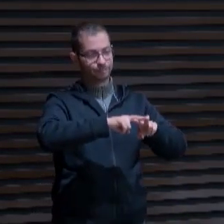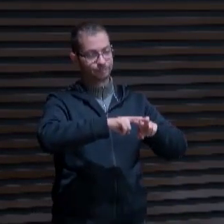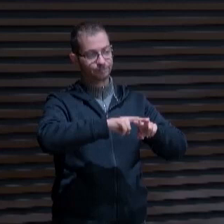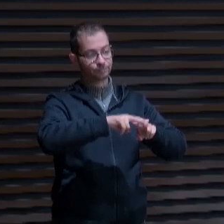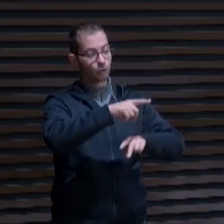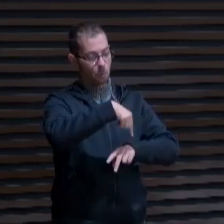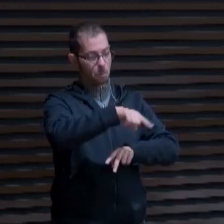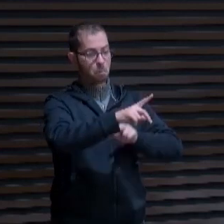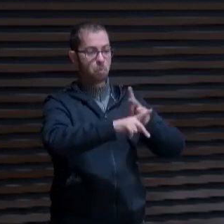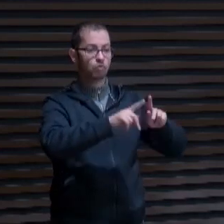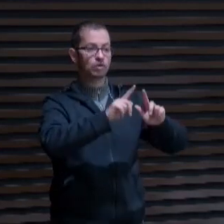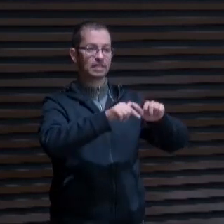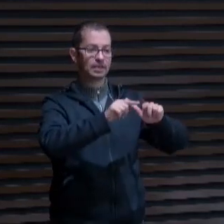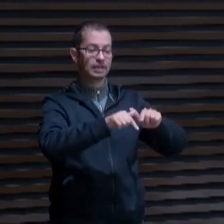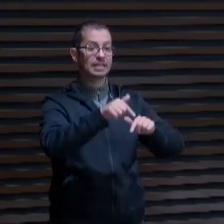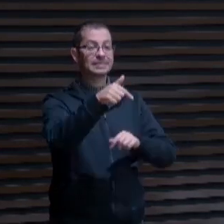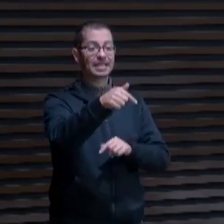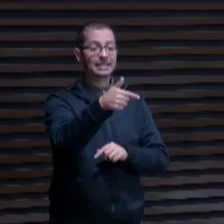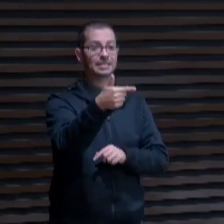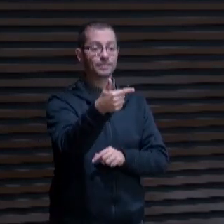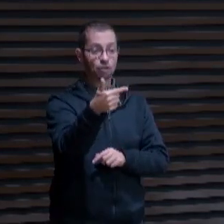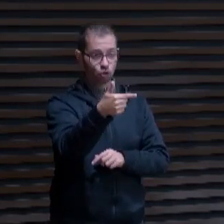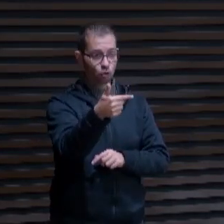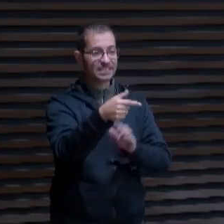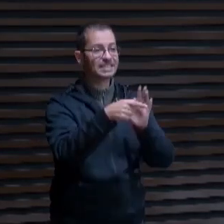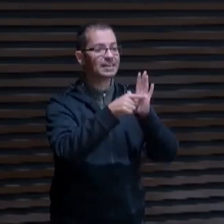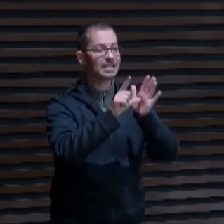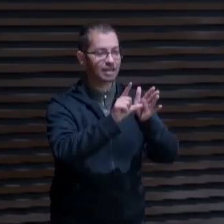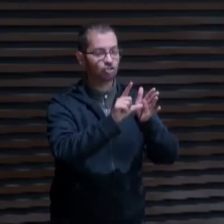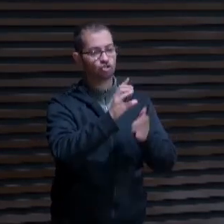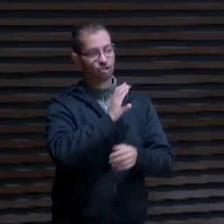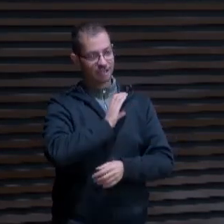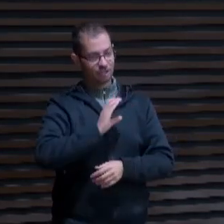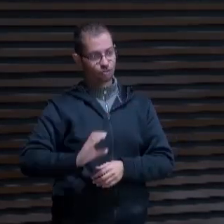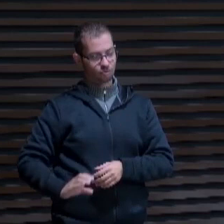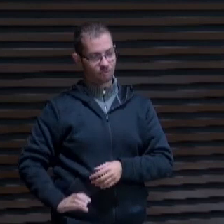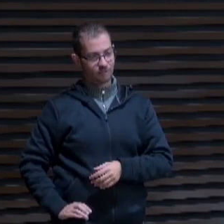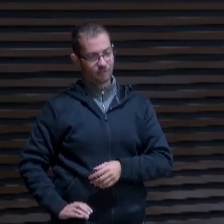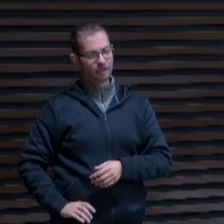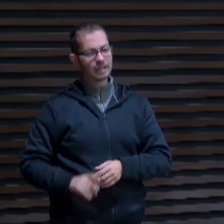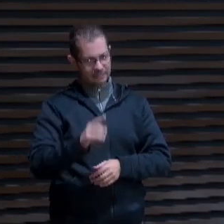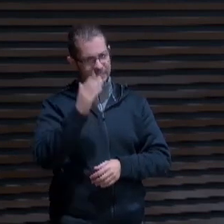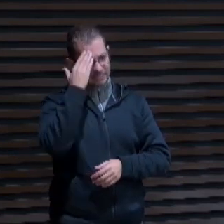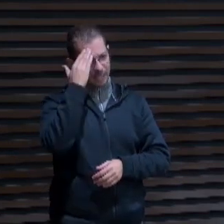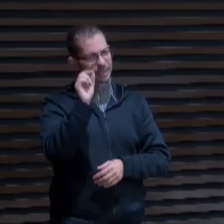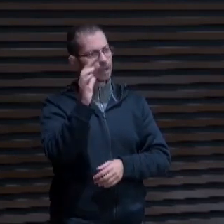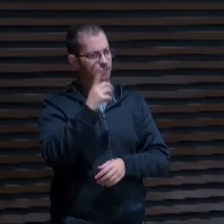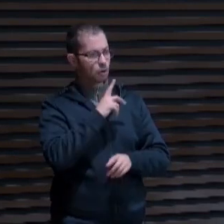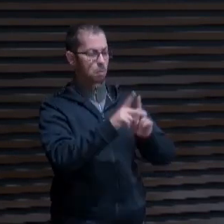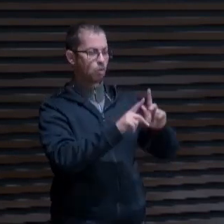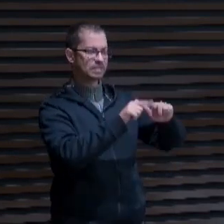ver. Em 722 a.C., e sabe quais foram as causas do povo de Israel ir para o